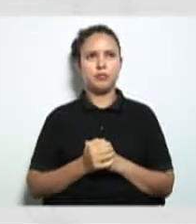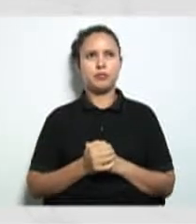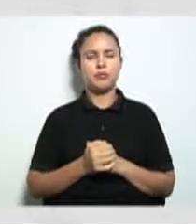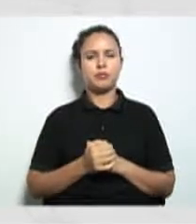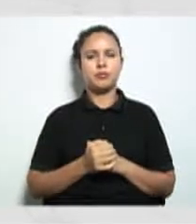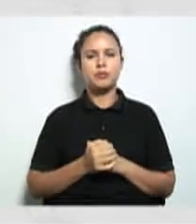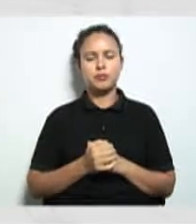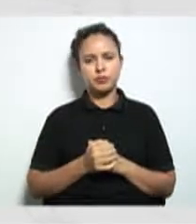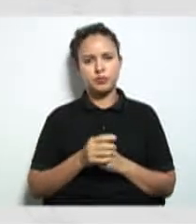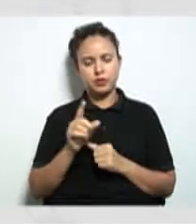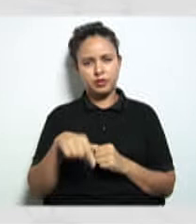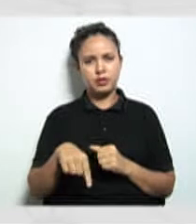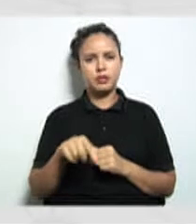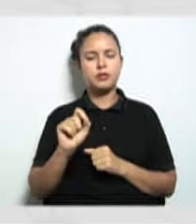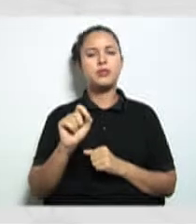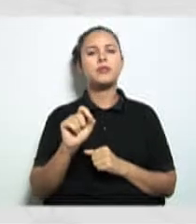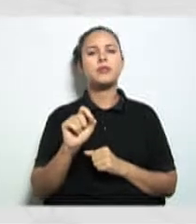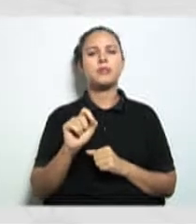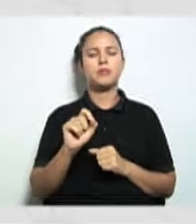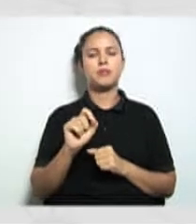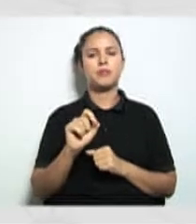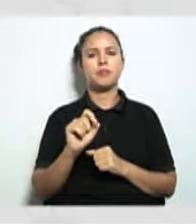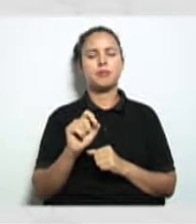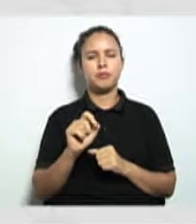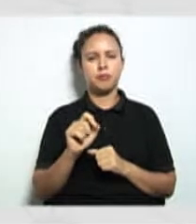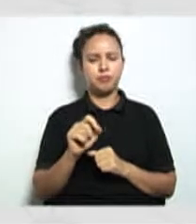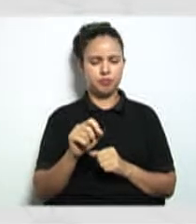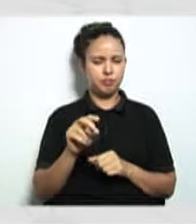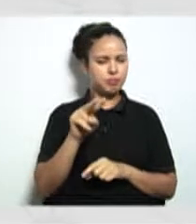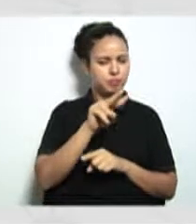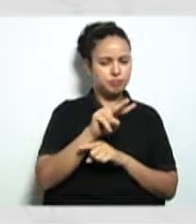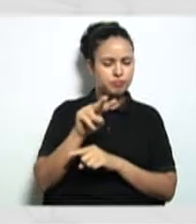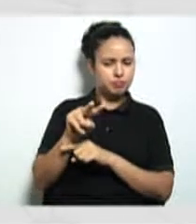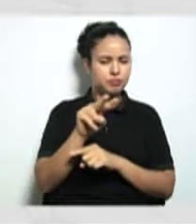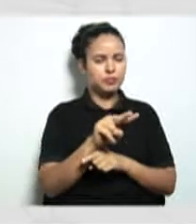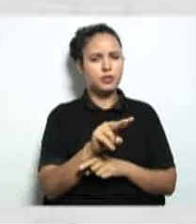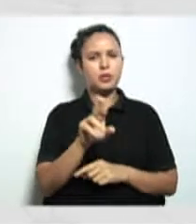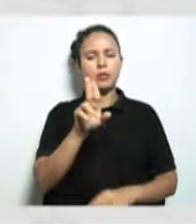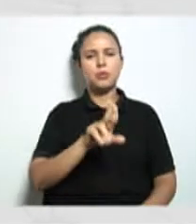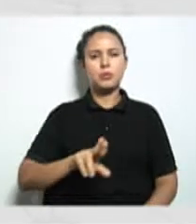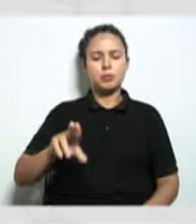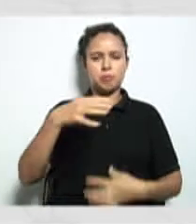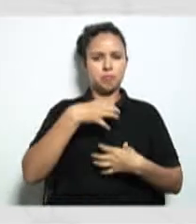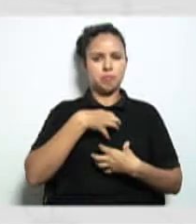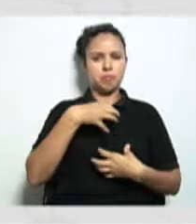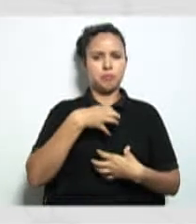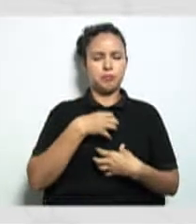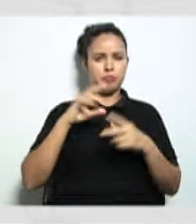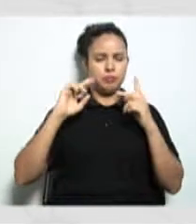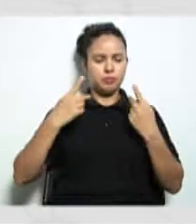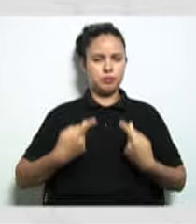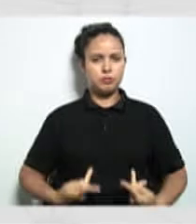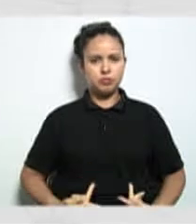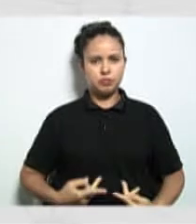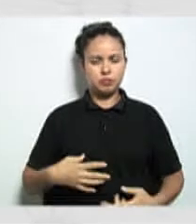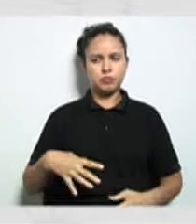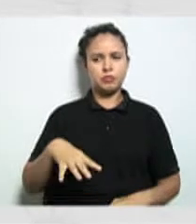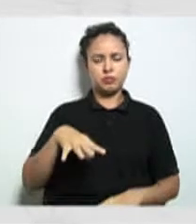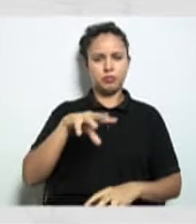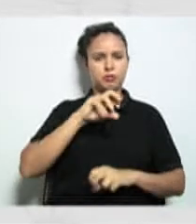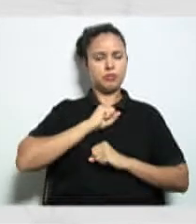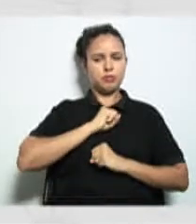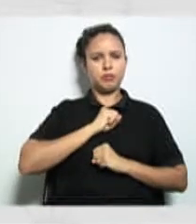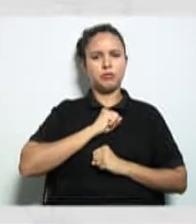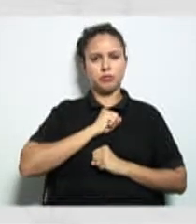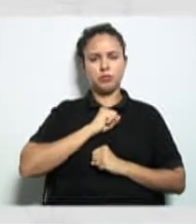Observação, que consiste em quê? Consiste em utilizar os sentidos humanos para a apreensão da realidade. É quando